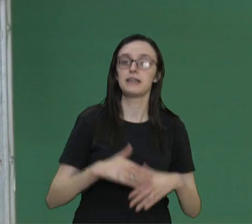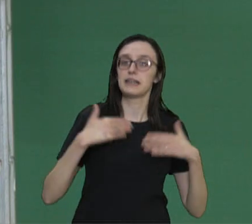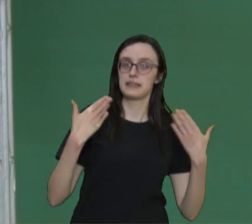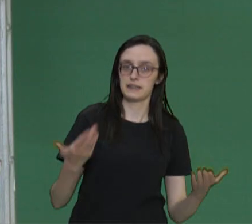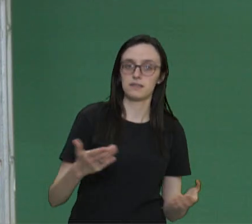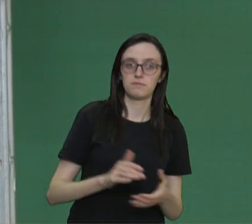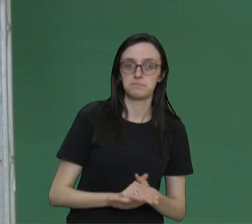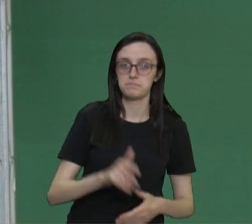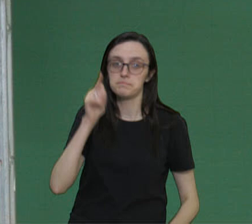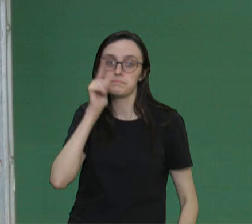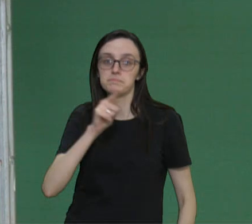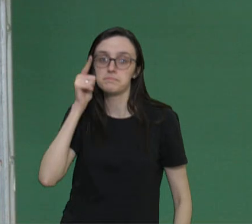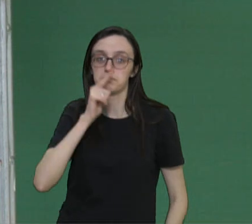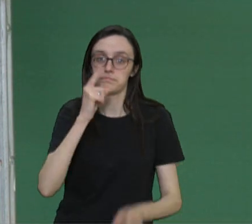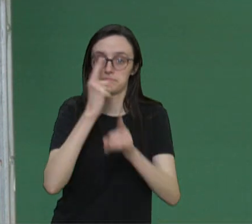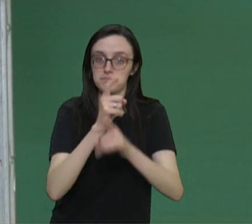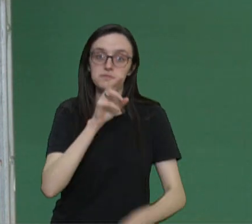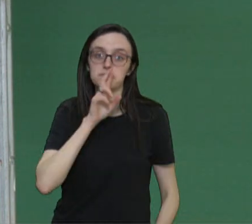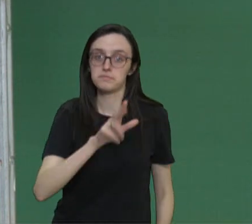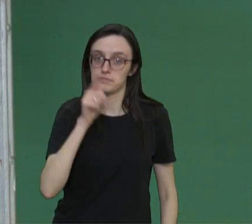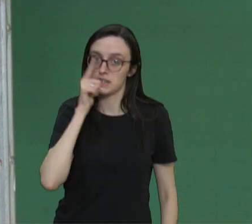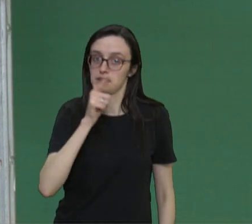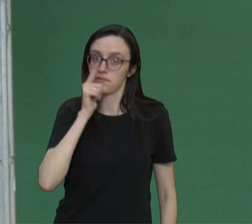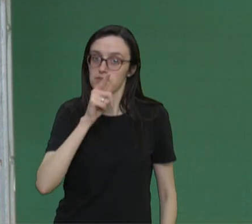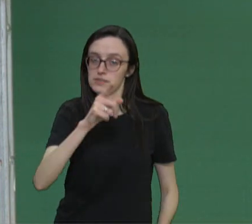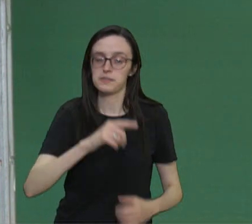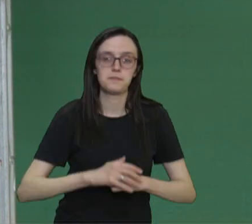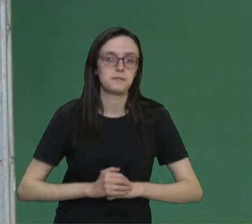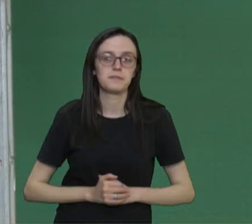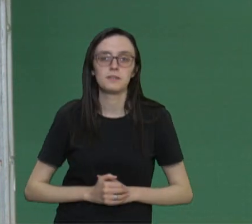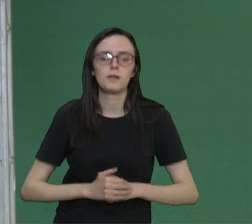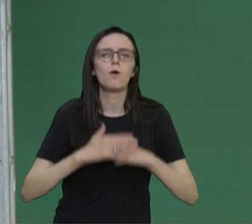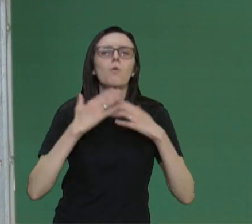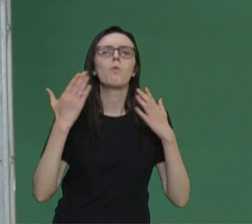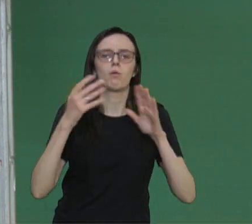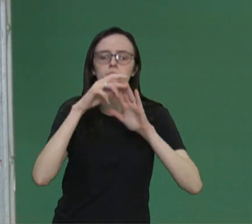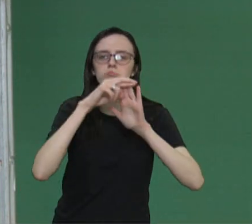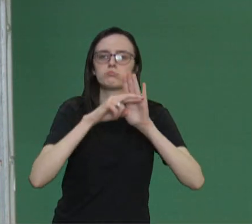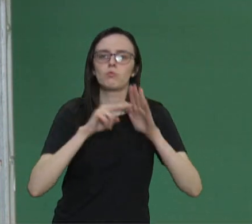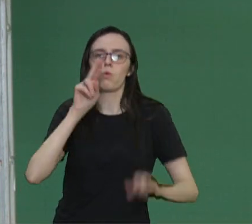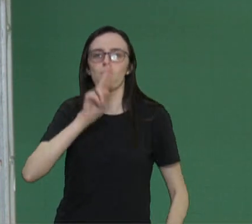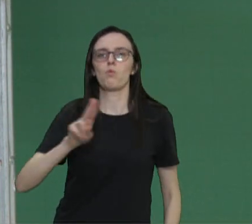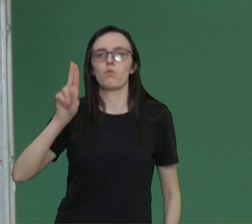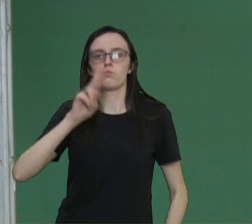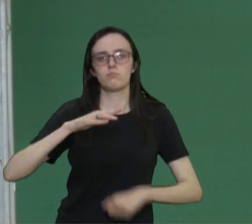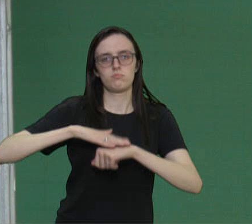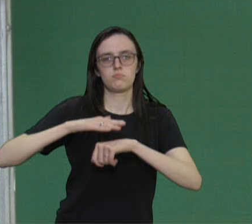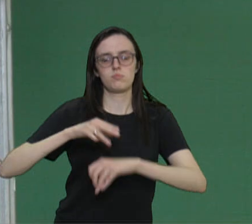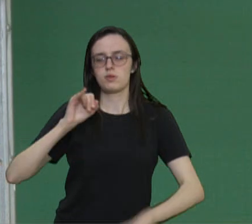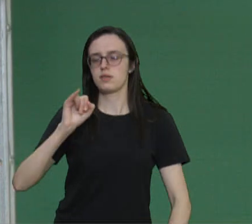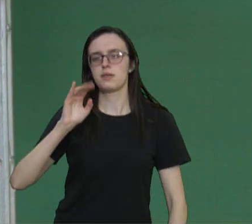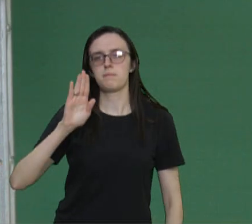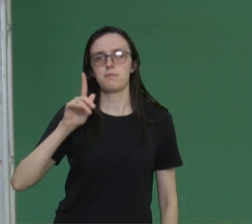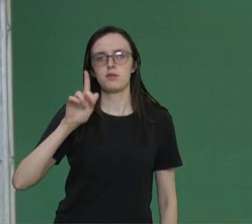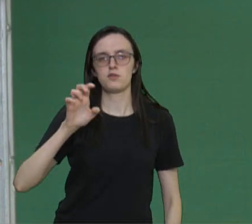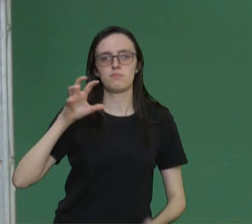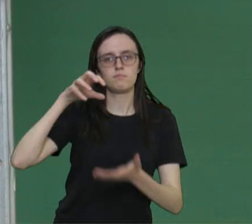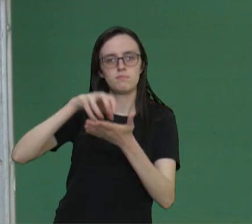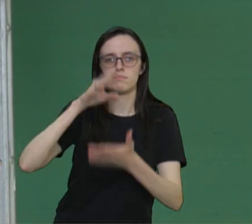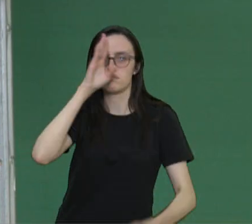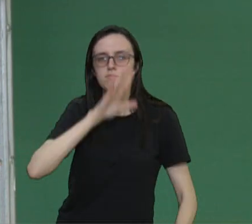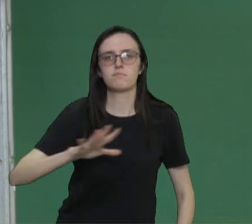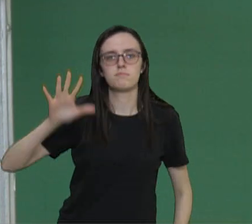Então, vocês conseguiram achar a resposta desta pergunta? Quais critérios utilizados pelo IBGE, o Instituto Brasileiro de